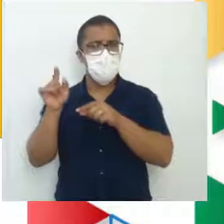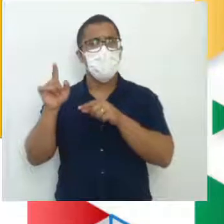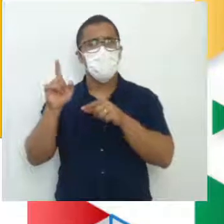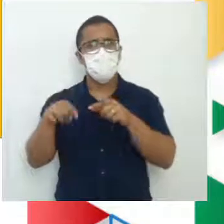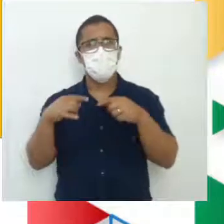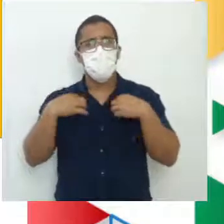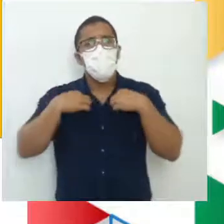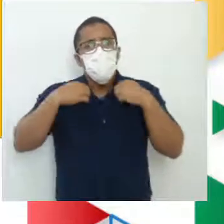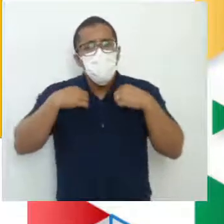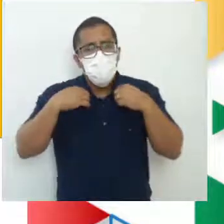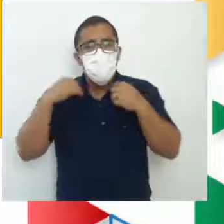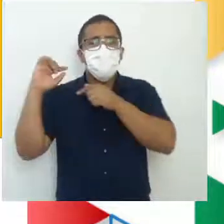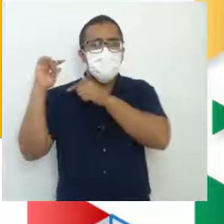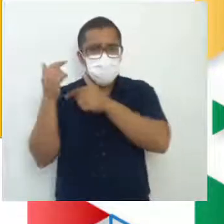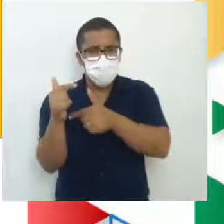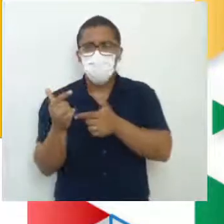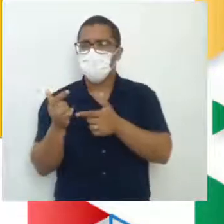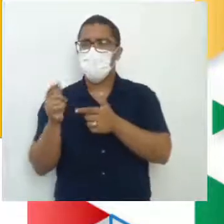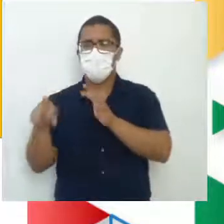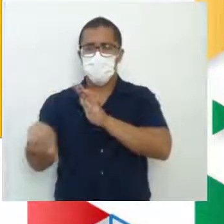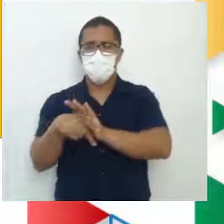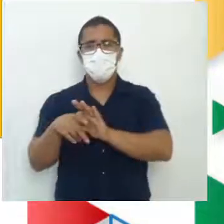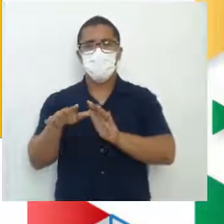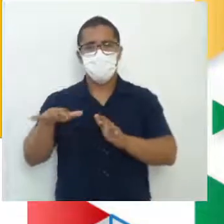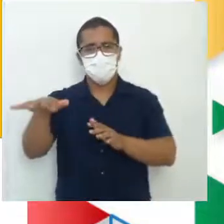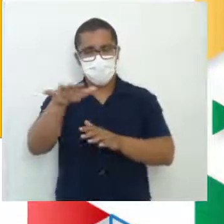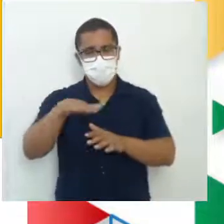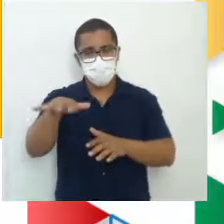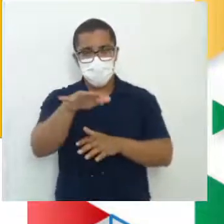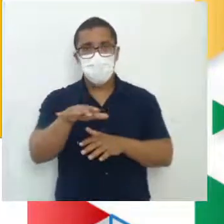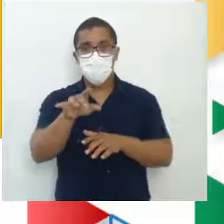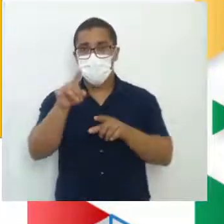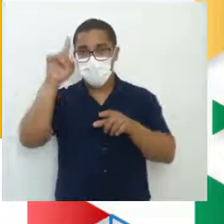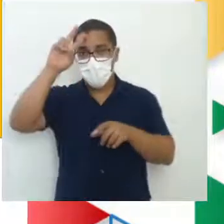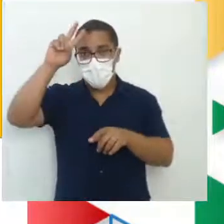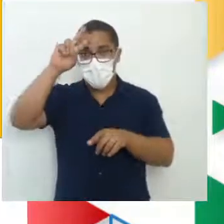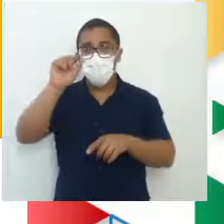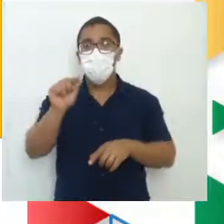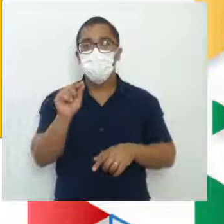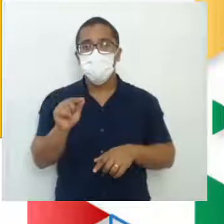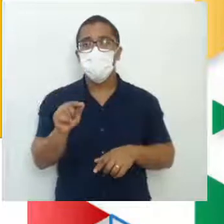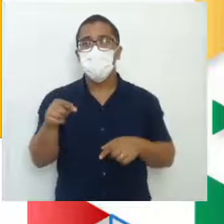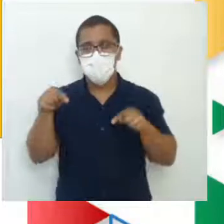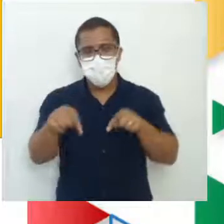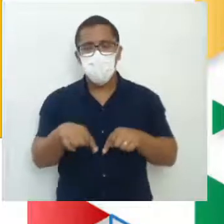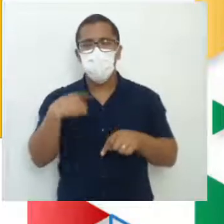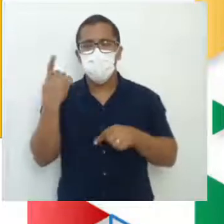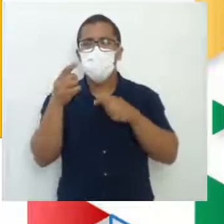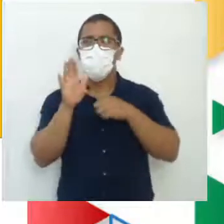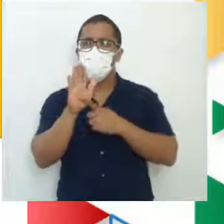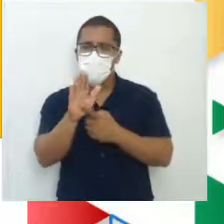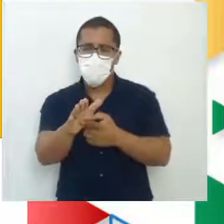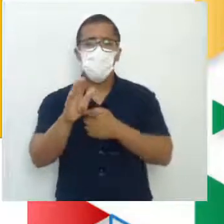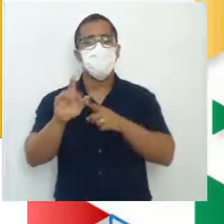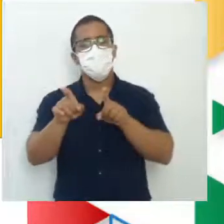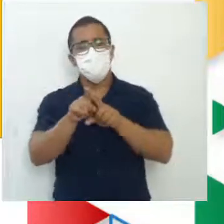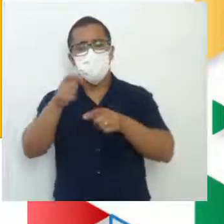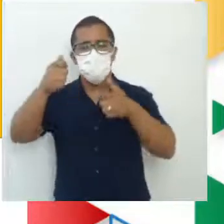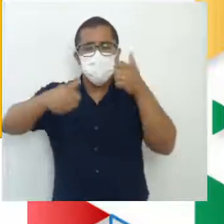indumentária tradicional. Lembrar também que aqui, certo, nós debatemos, mostramos o que